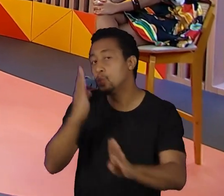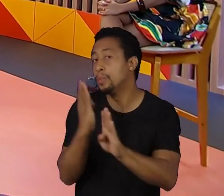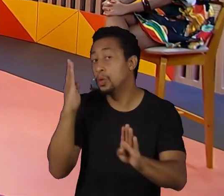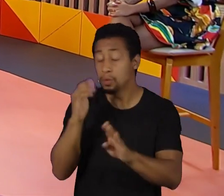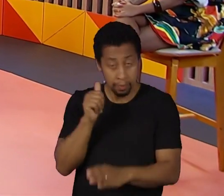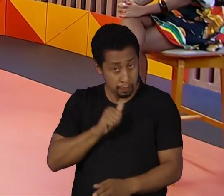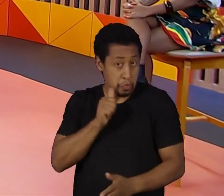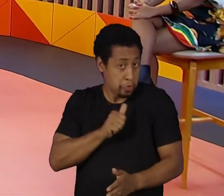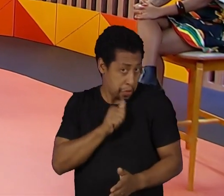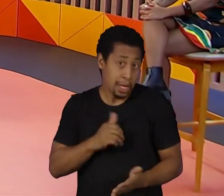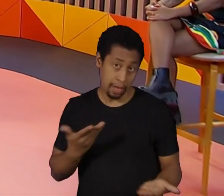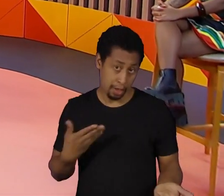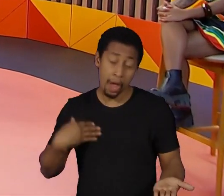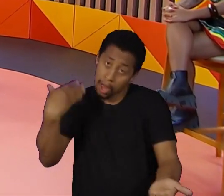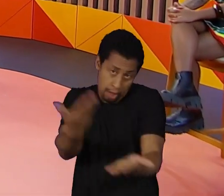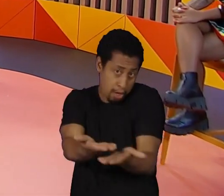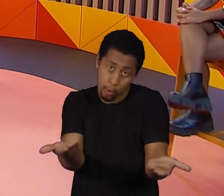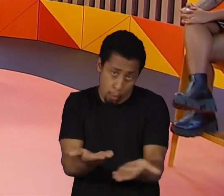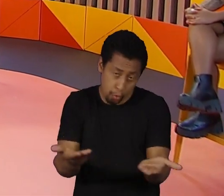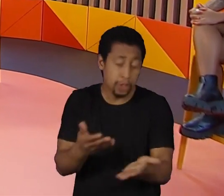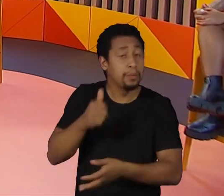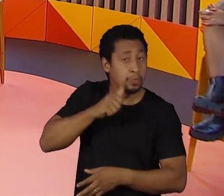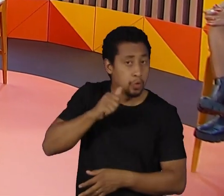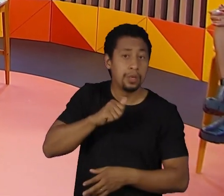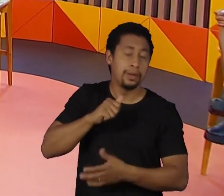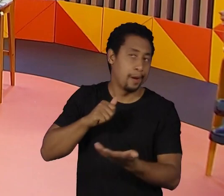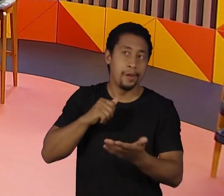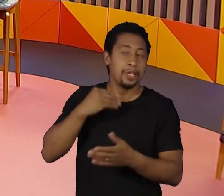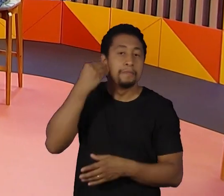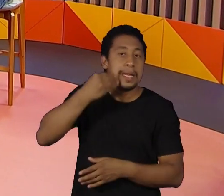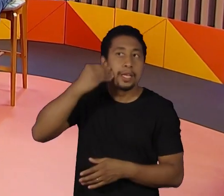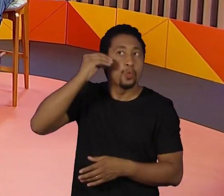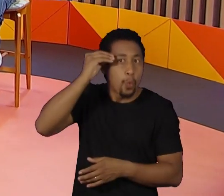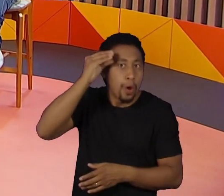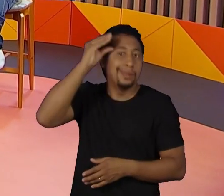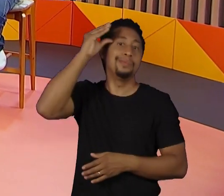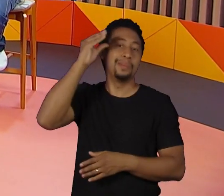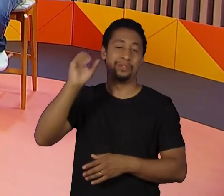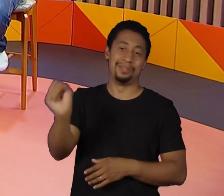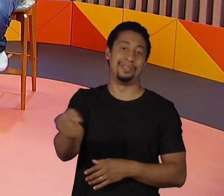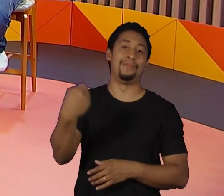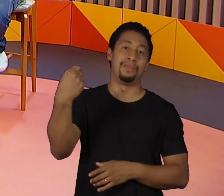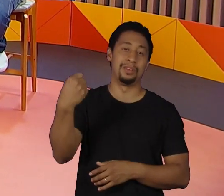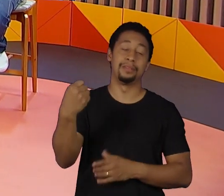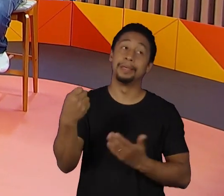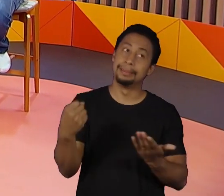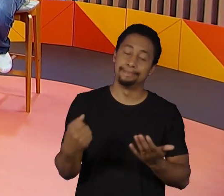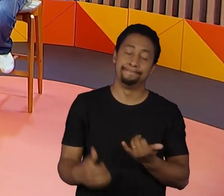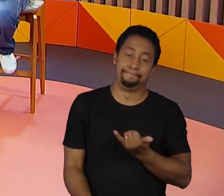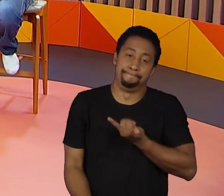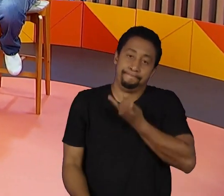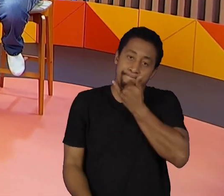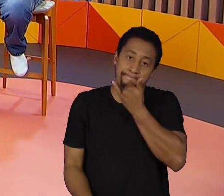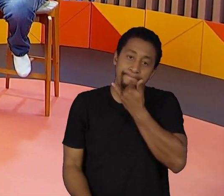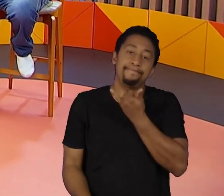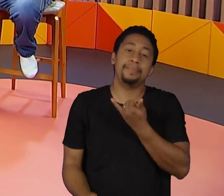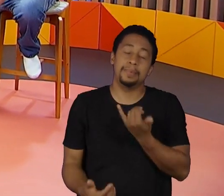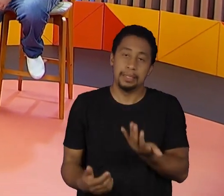a mulher é a detentora do conhecimento dessa produção, da magia. Embora a nossa ocidentalização